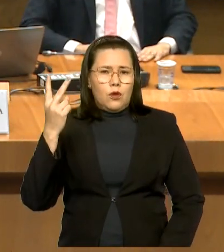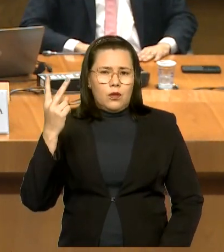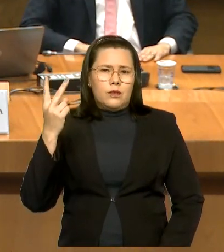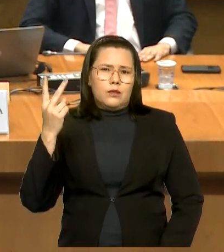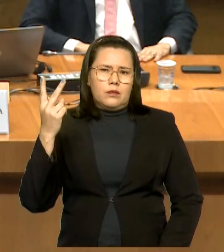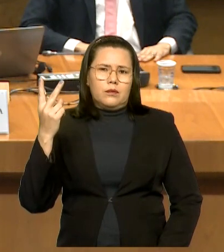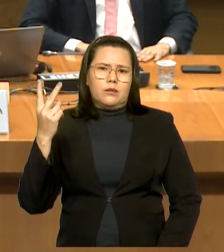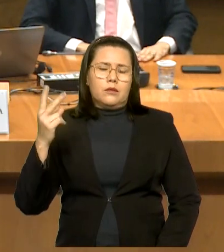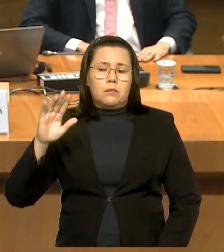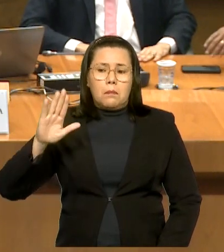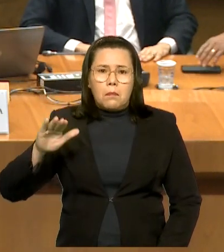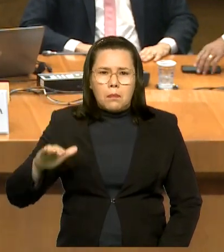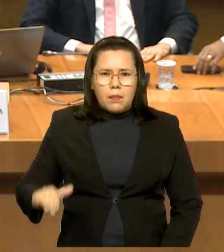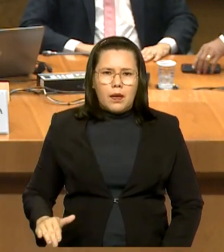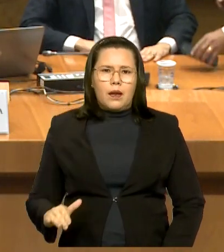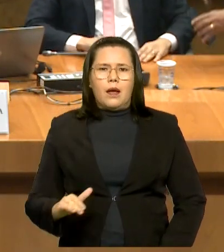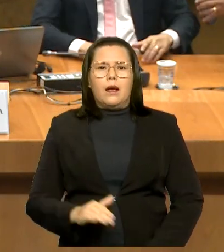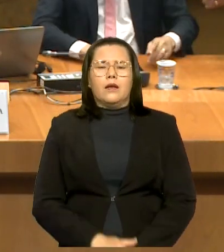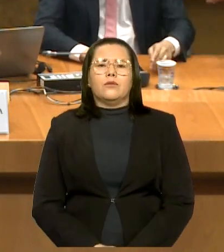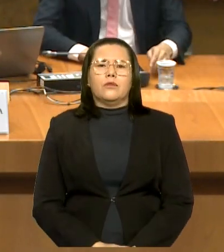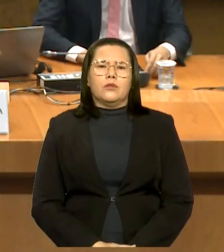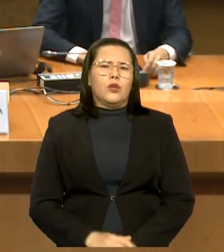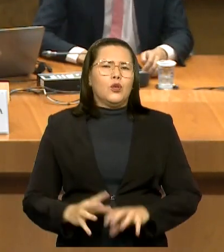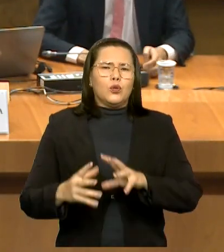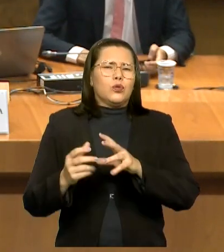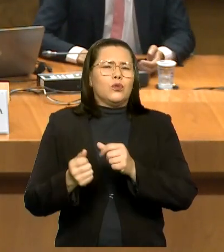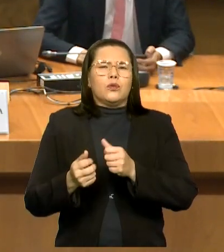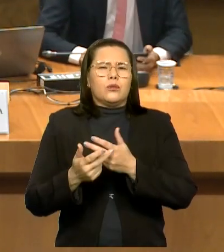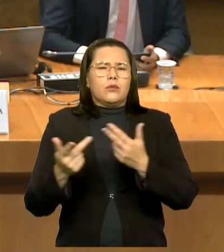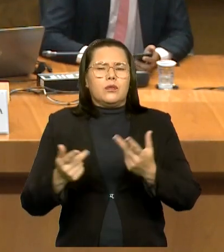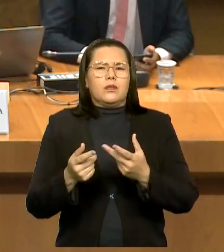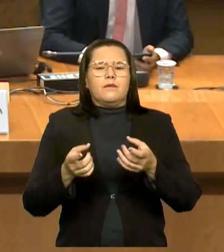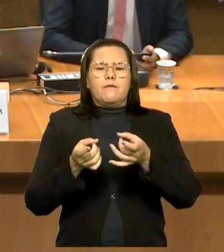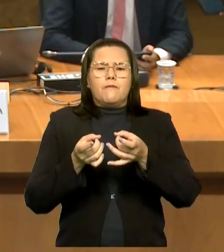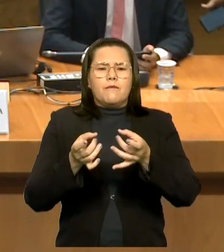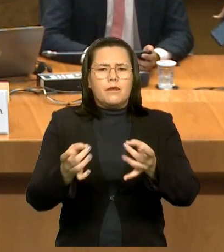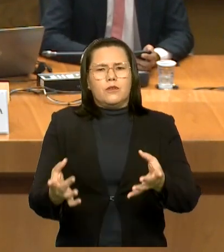de produtos comercializados de forma direta ao